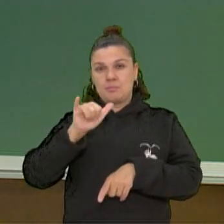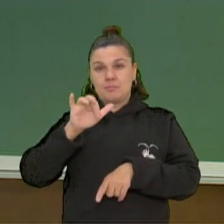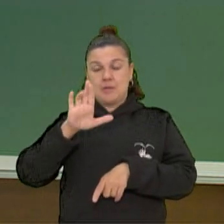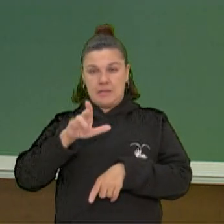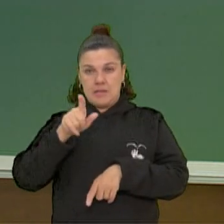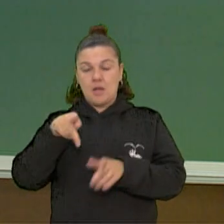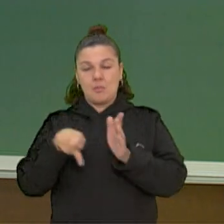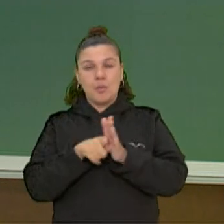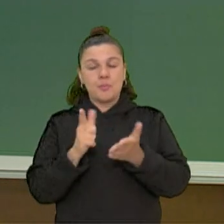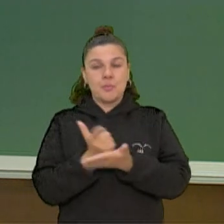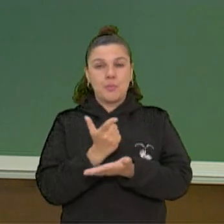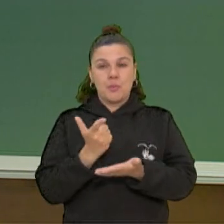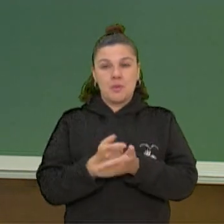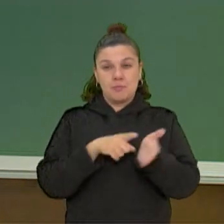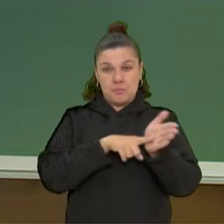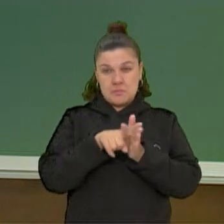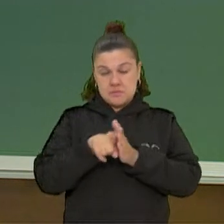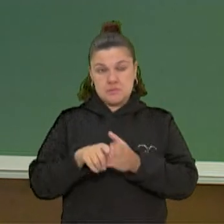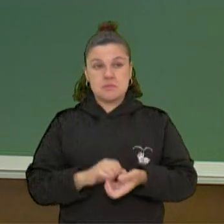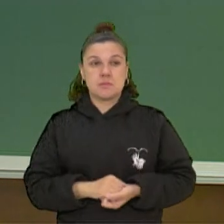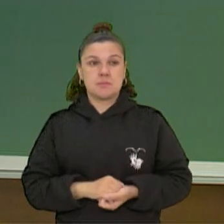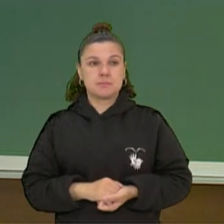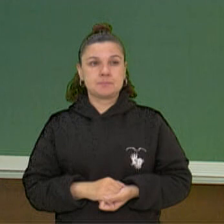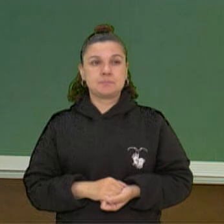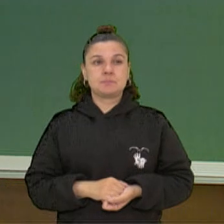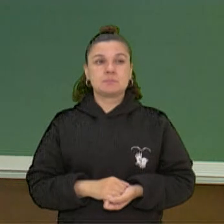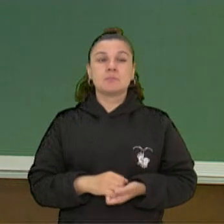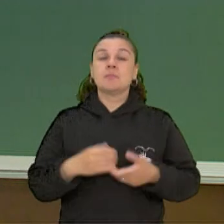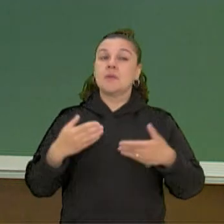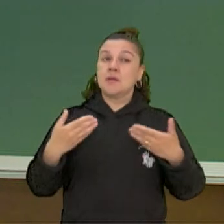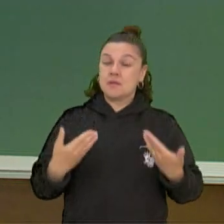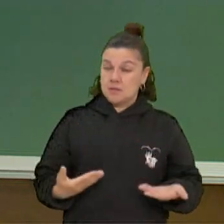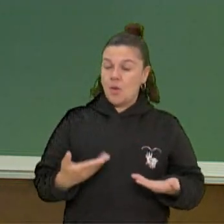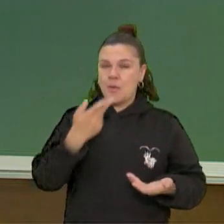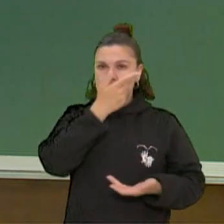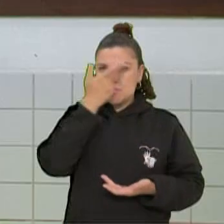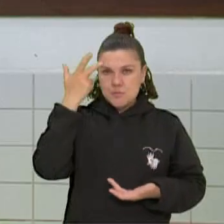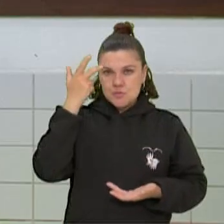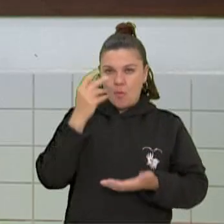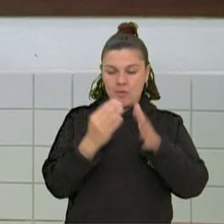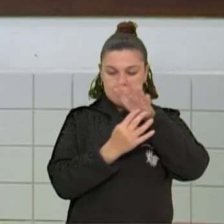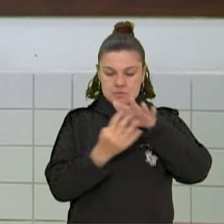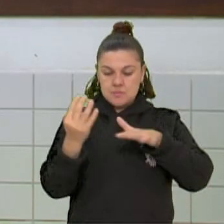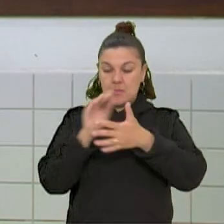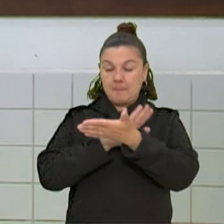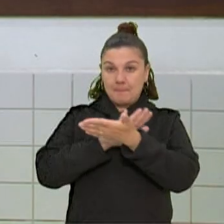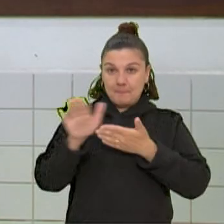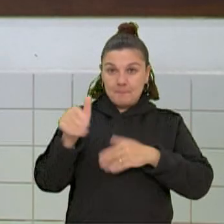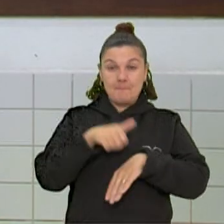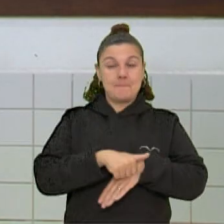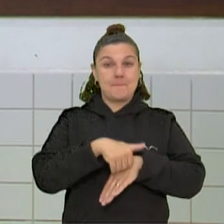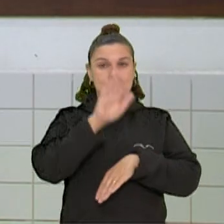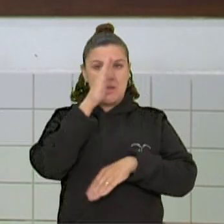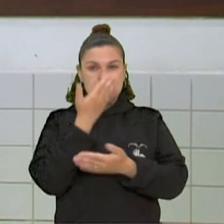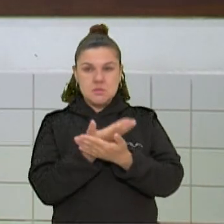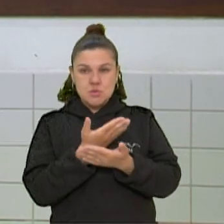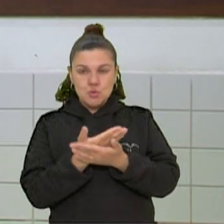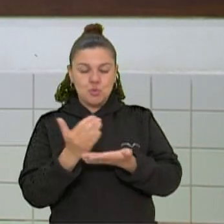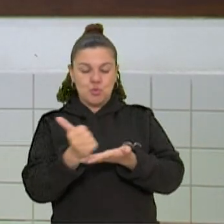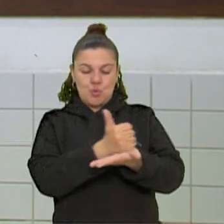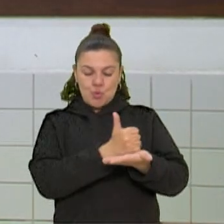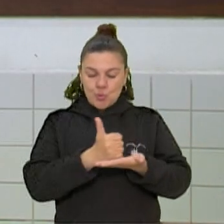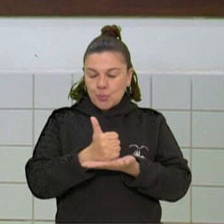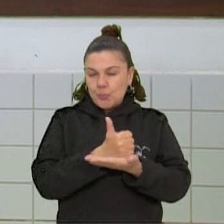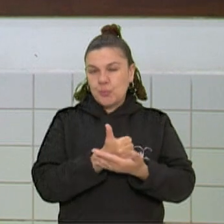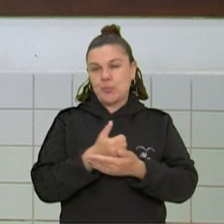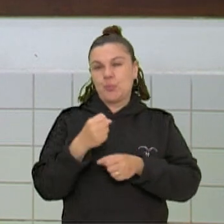baseados nessa literatura. Os refugiados que têm maior qualificação profissional, têm mais tempo